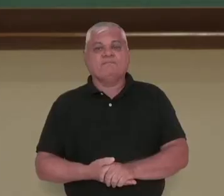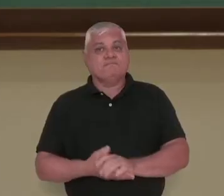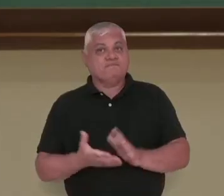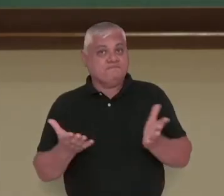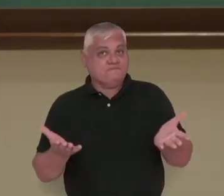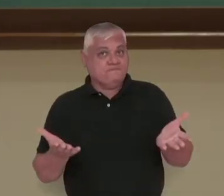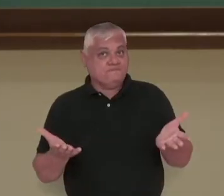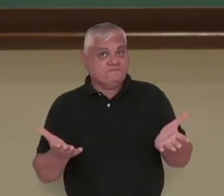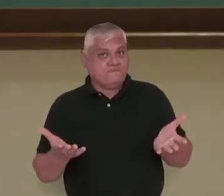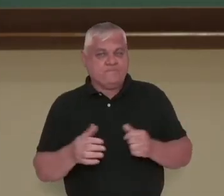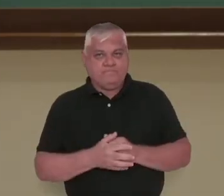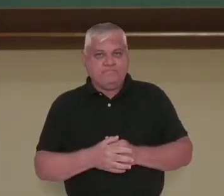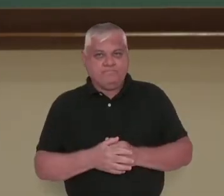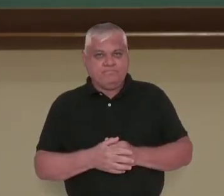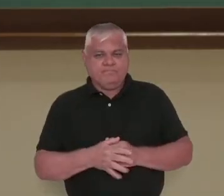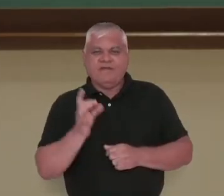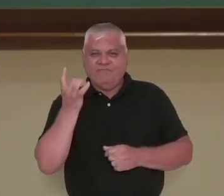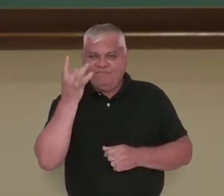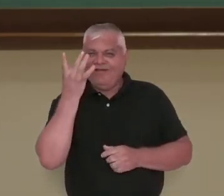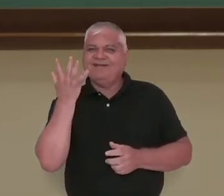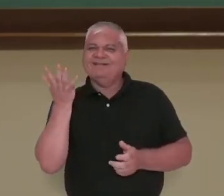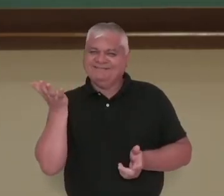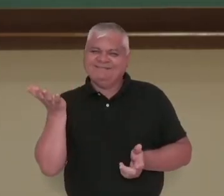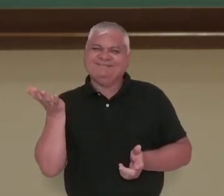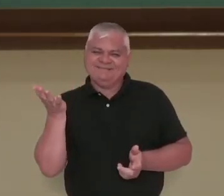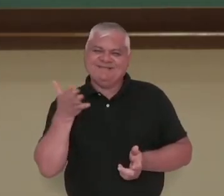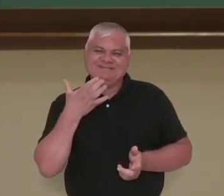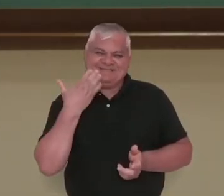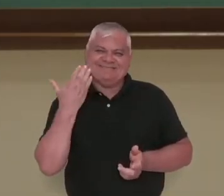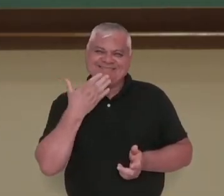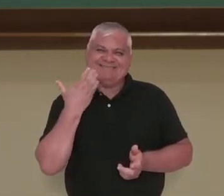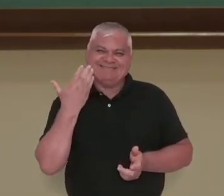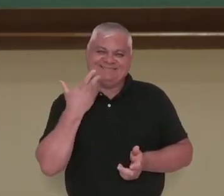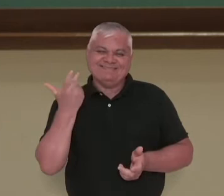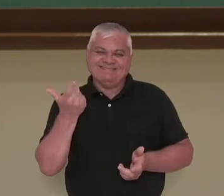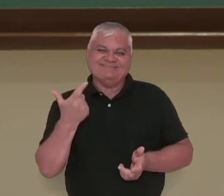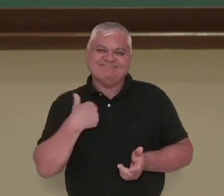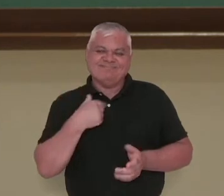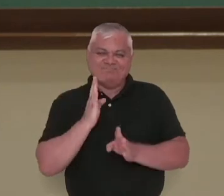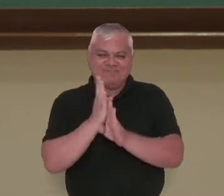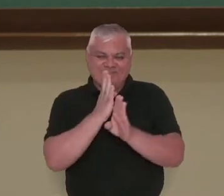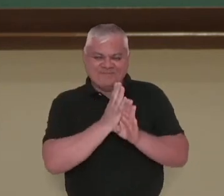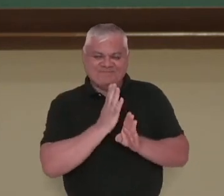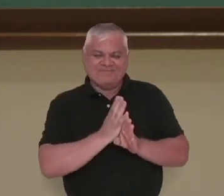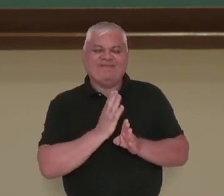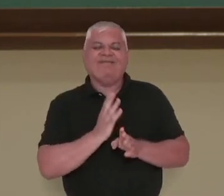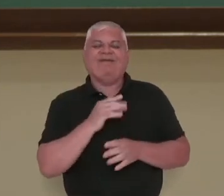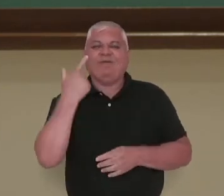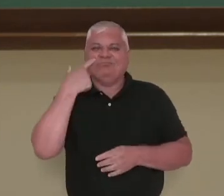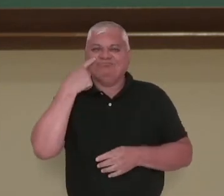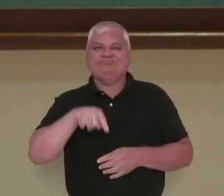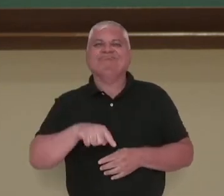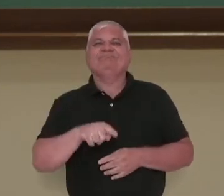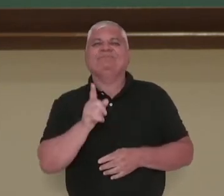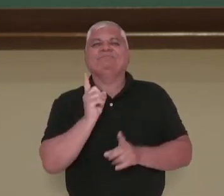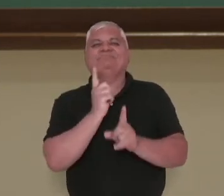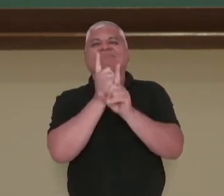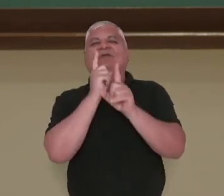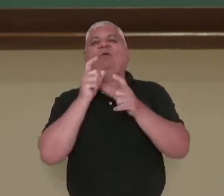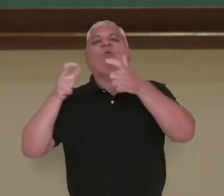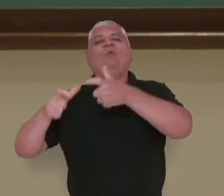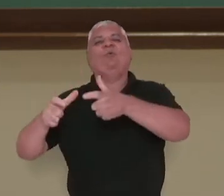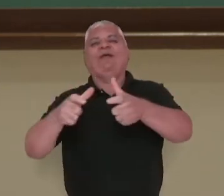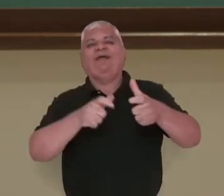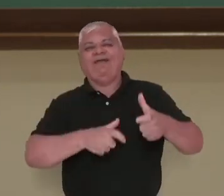E aí, pessoal, não estava difícil também, né, da gente fazer uma inferência, tentar aí adivinhar, né, qual seria